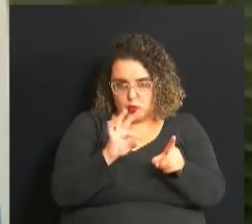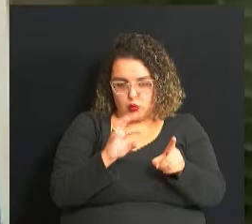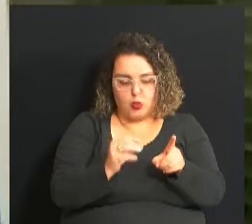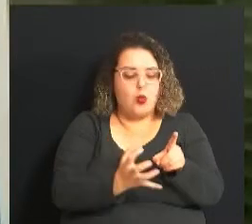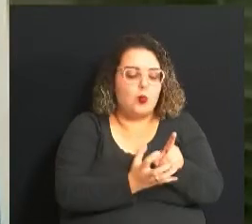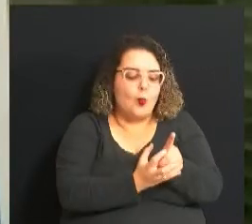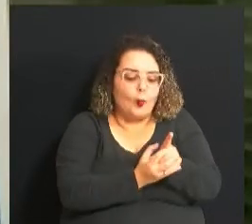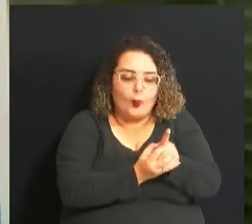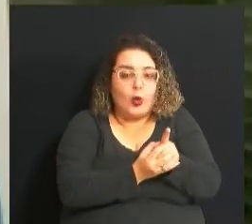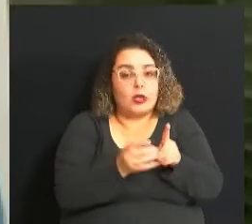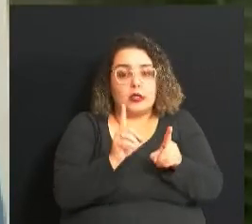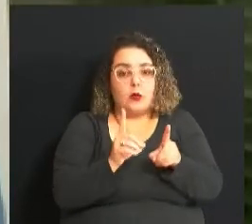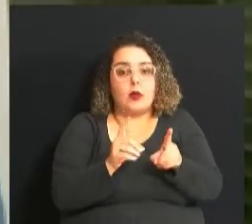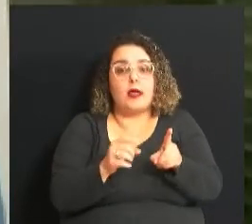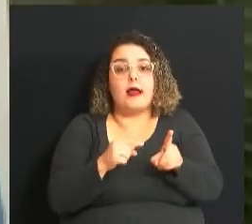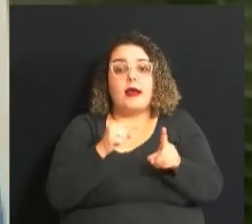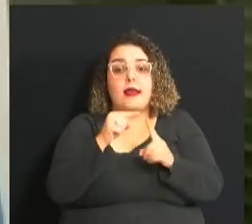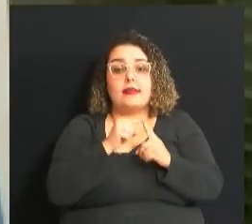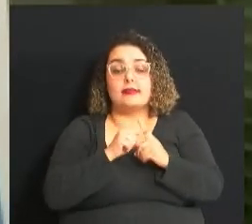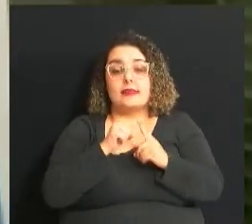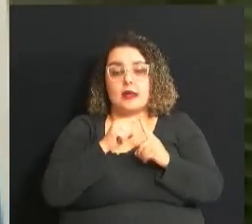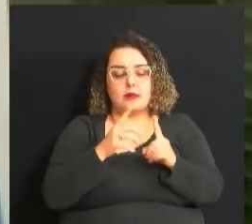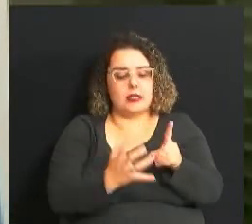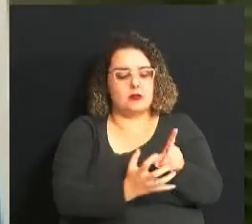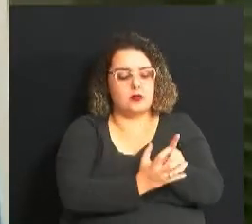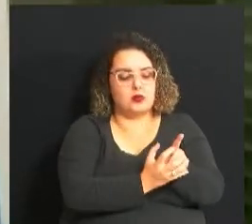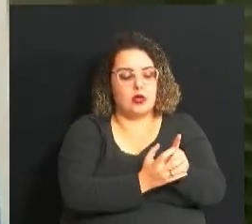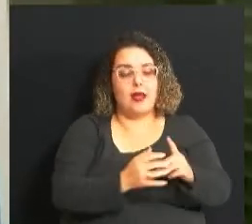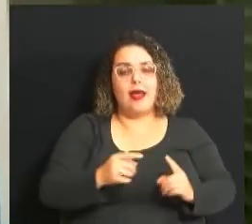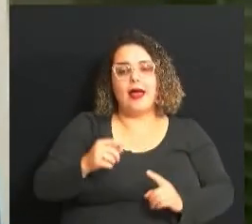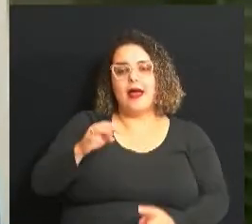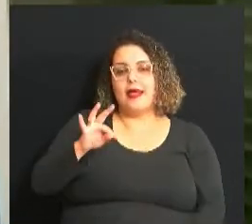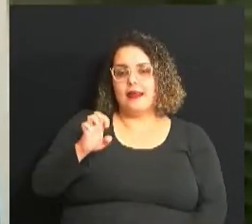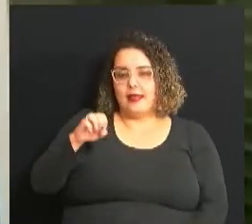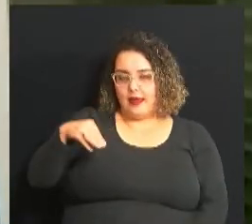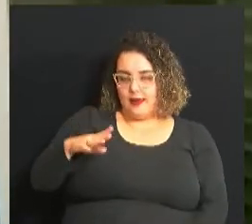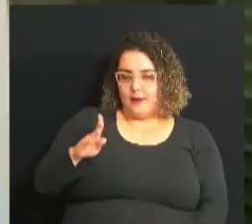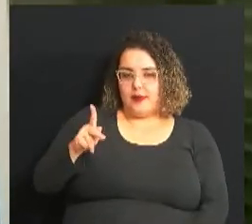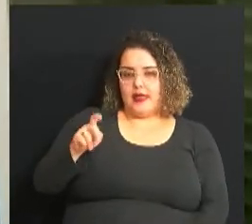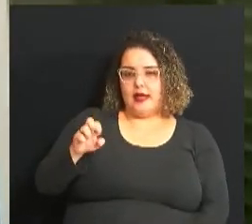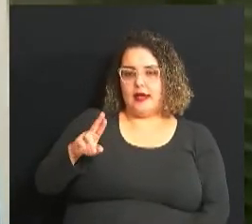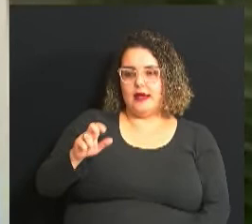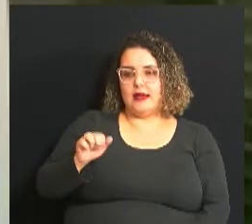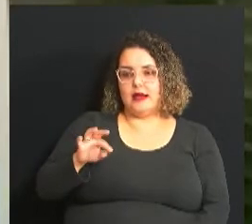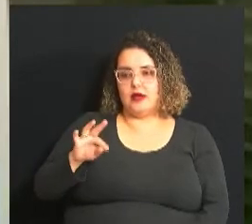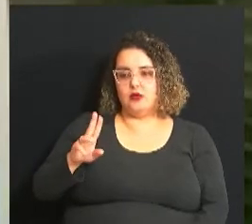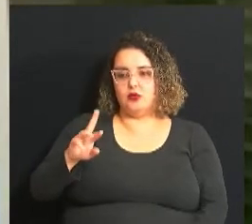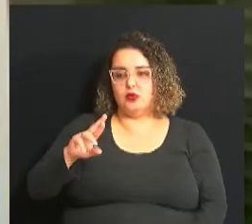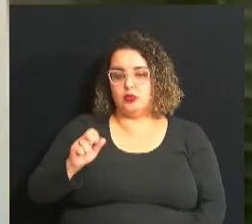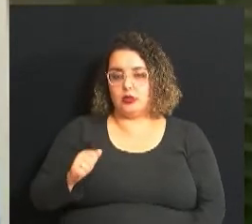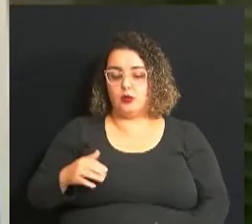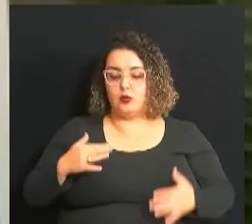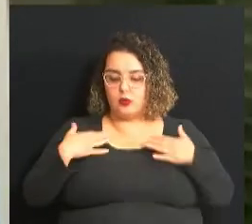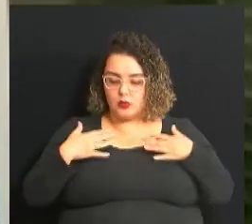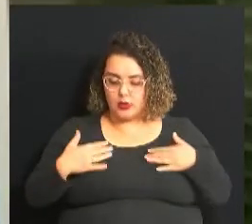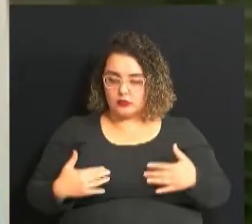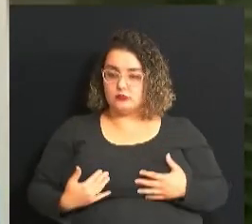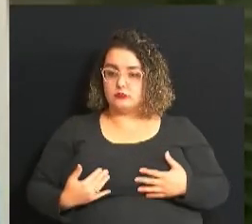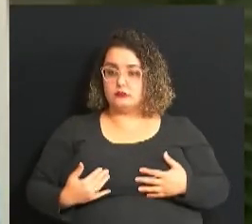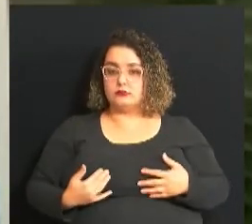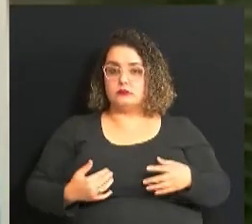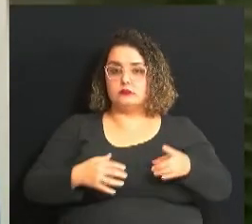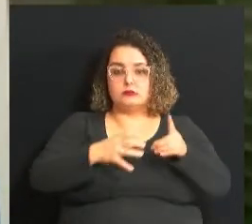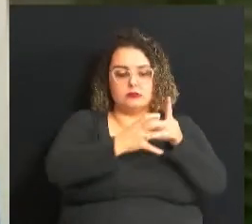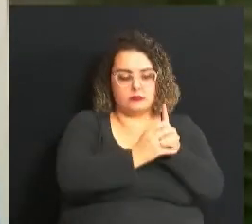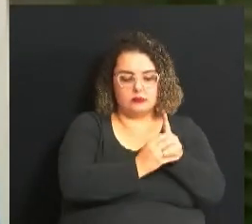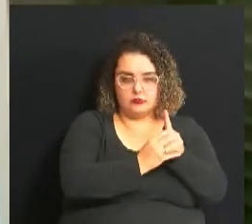a temperatura. Então, o organismo ele já fez uma estrutura que é para ser assim. O